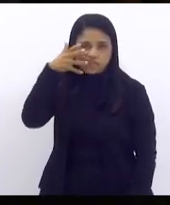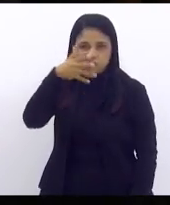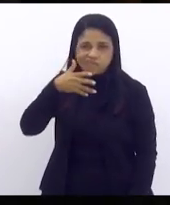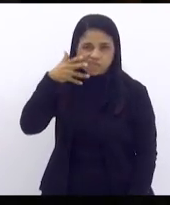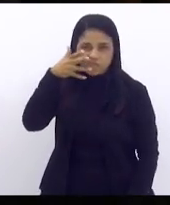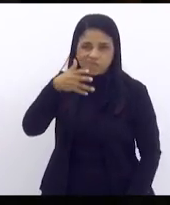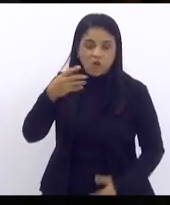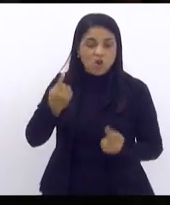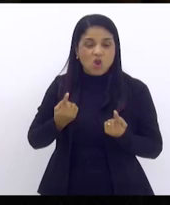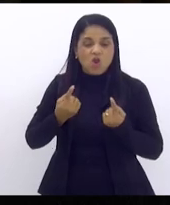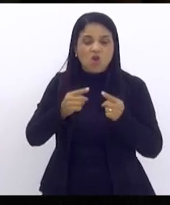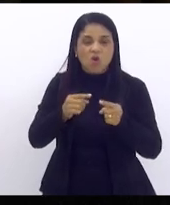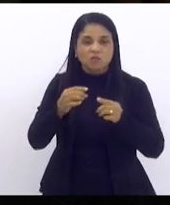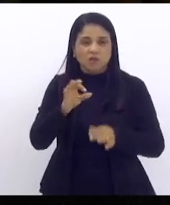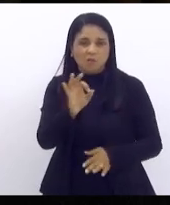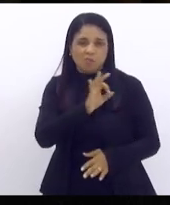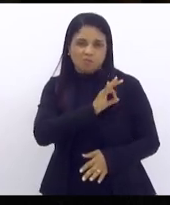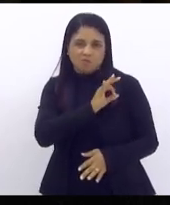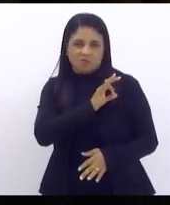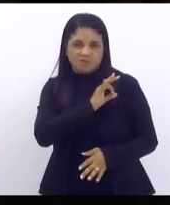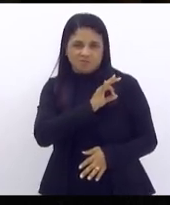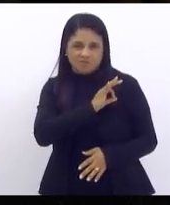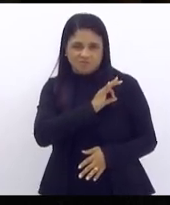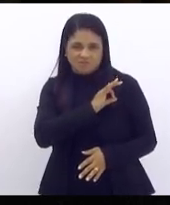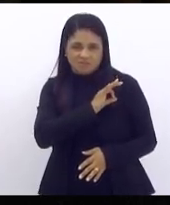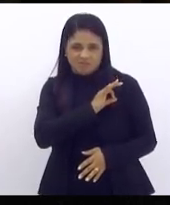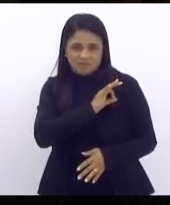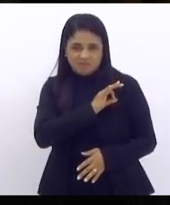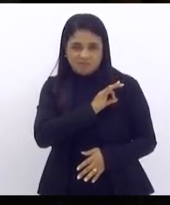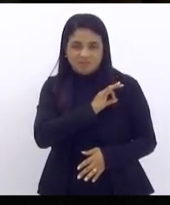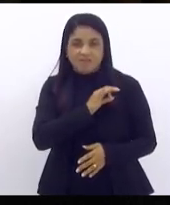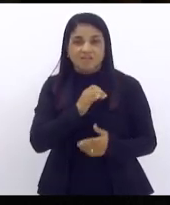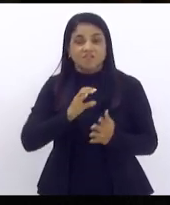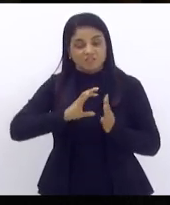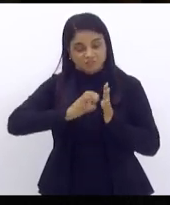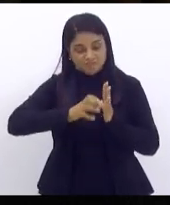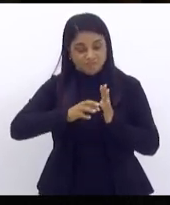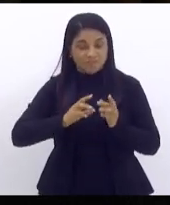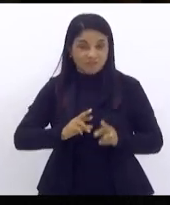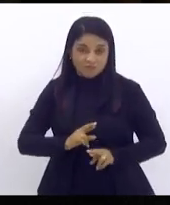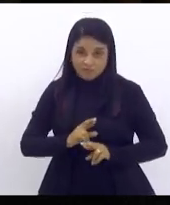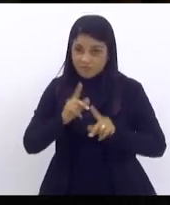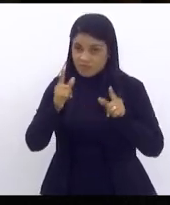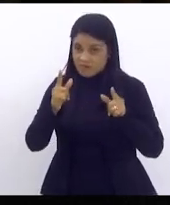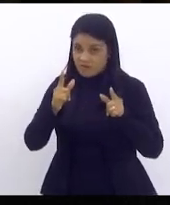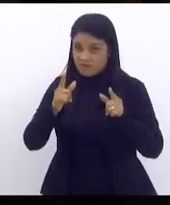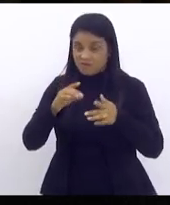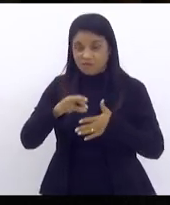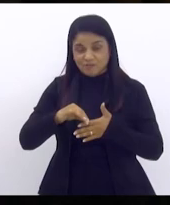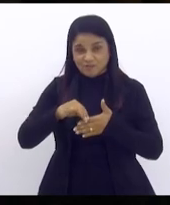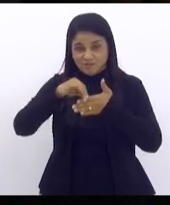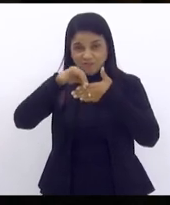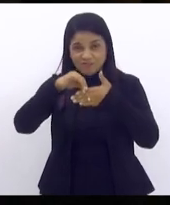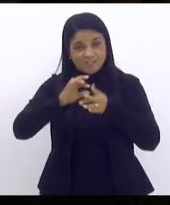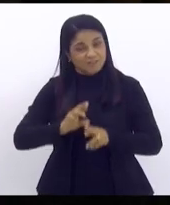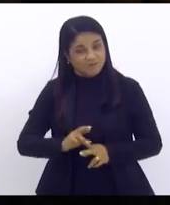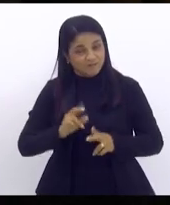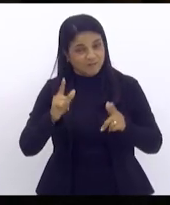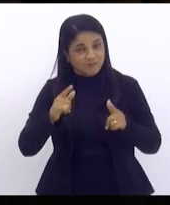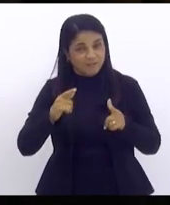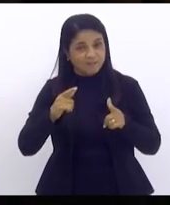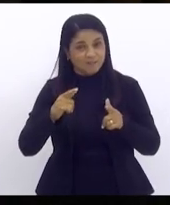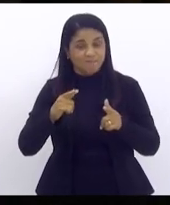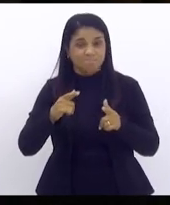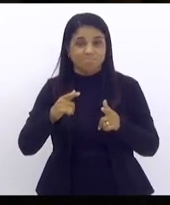nossas polícias. E aí, deputada, diferente do seu partido, diferente do seu líder, que prefere